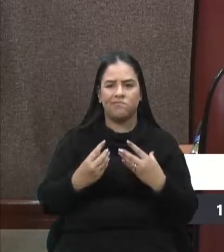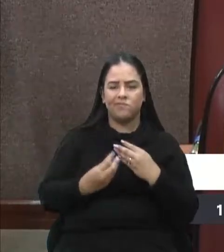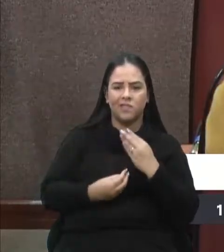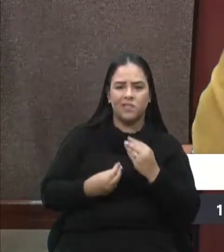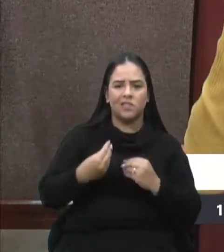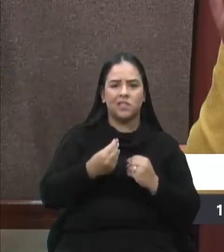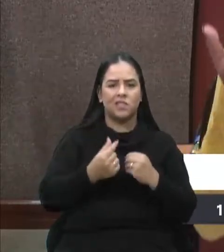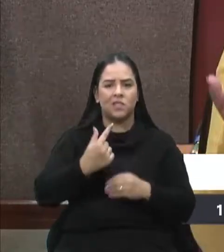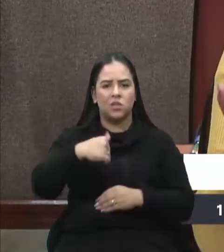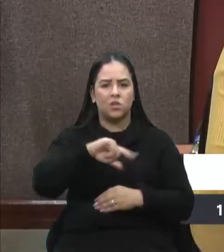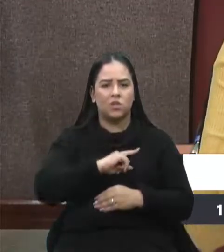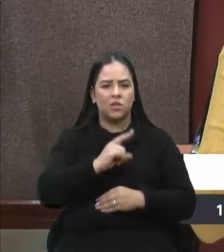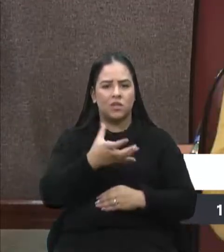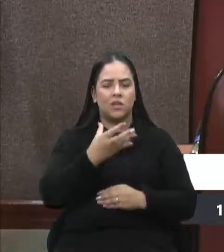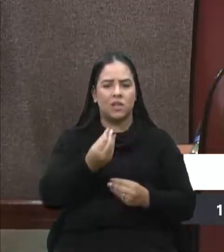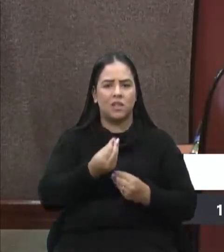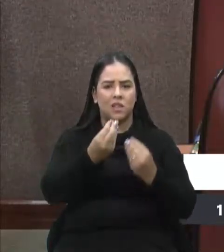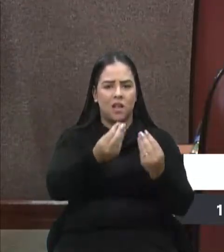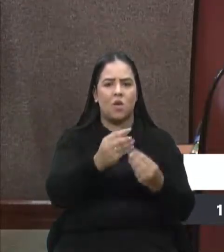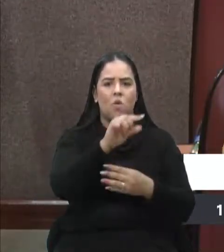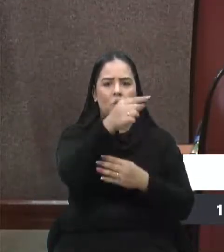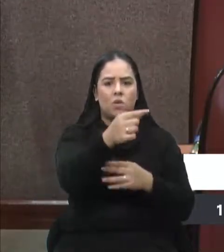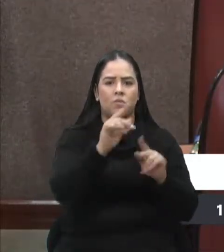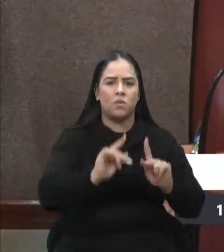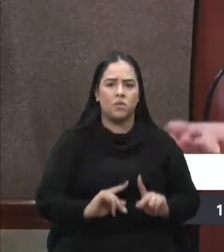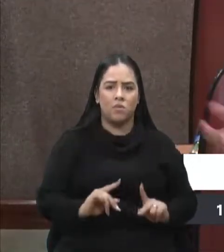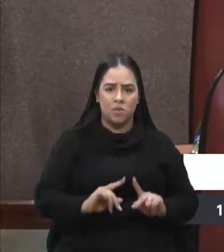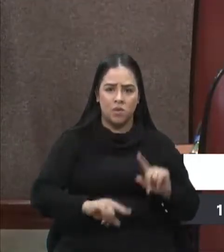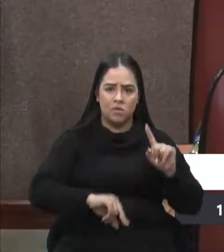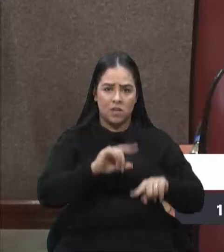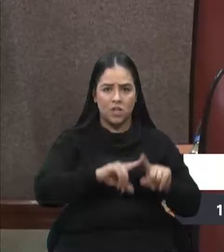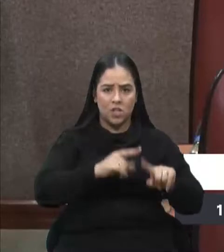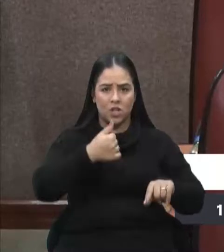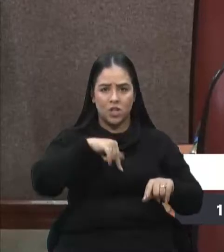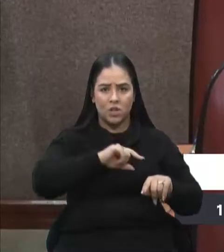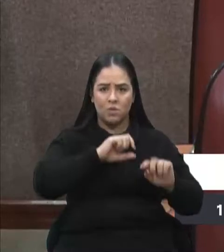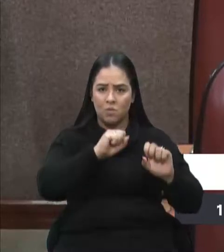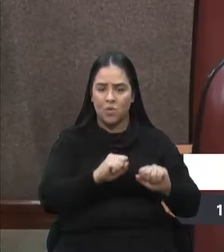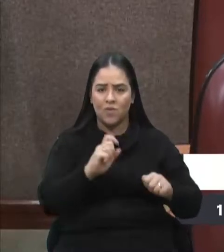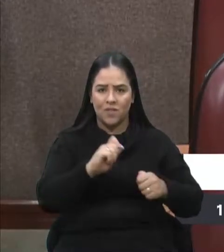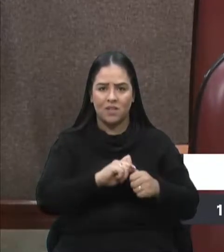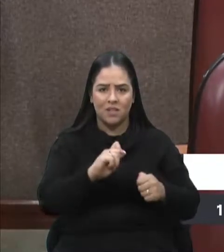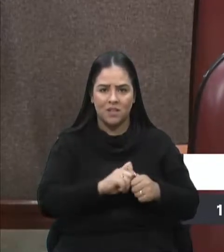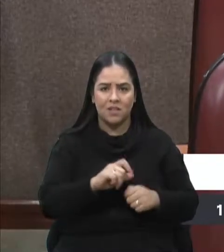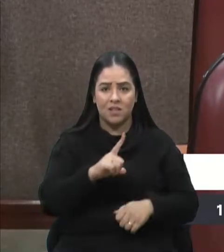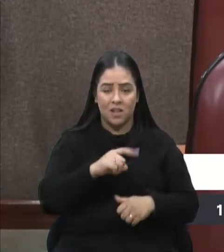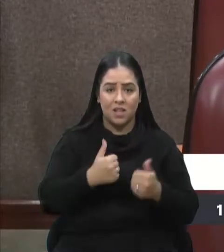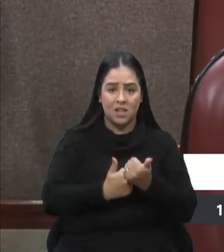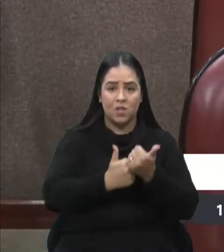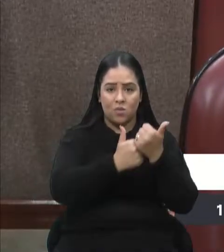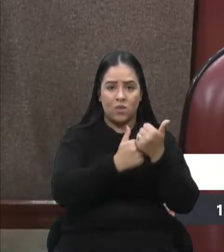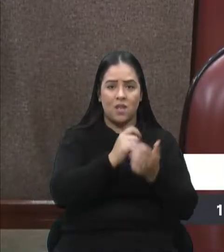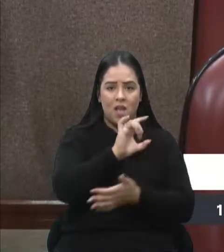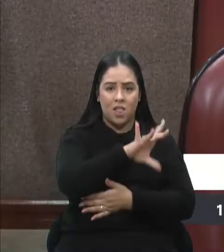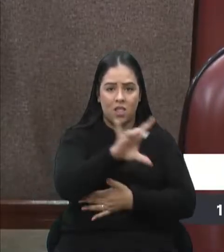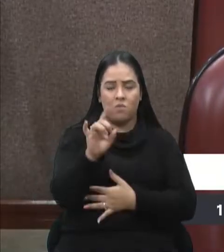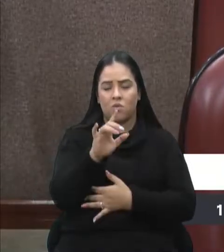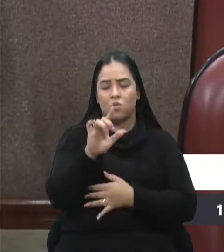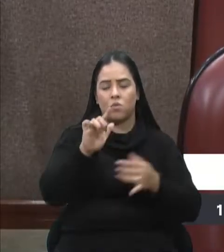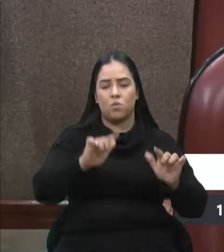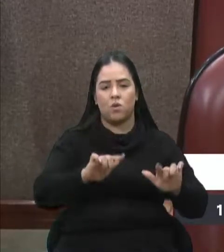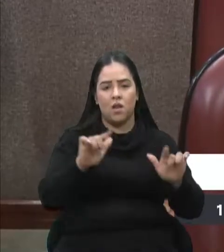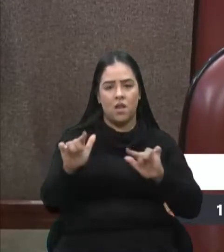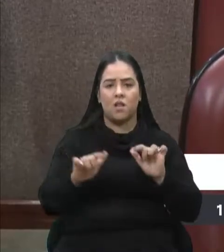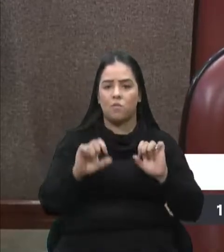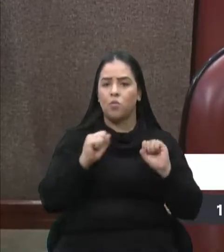que a gente quer dar a outras pessoas uma tarefa que a gente mesmo podia fazer, Nós temos assessores aqui, cada um no seu gabinete, que